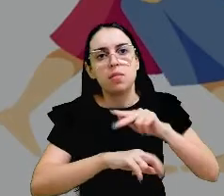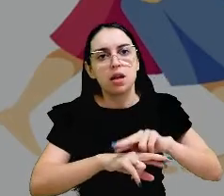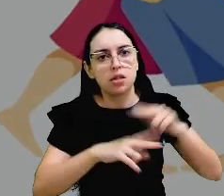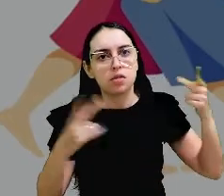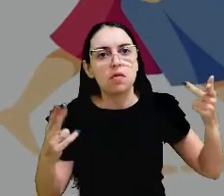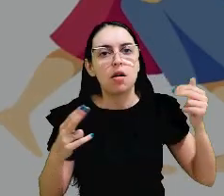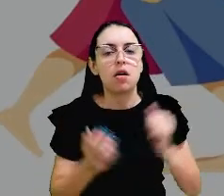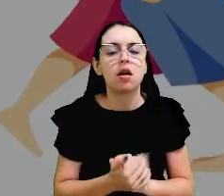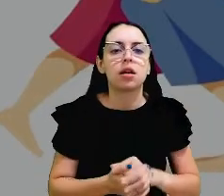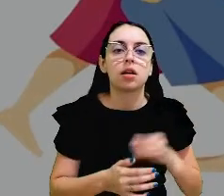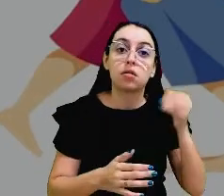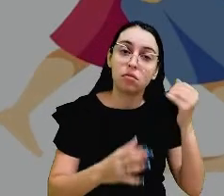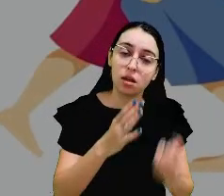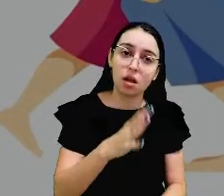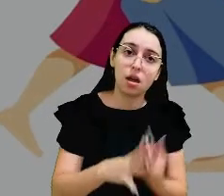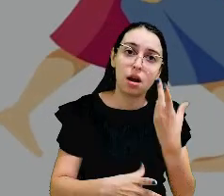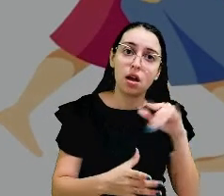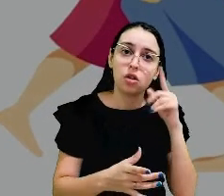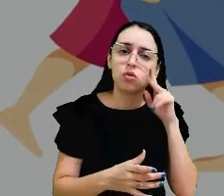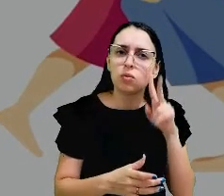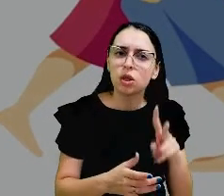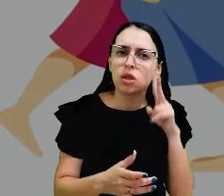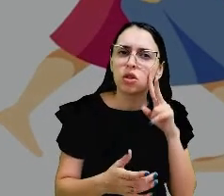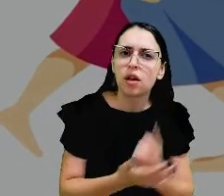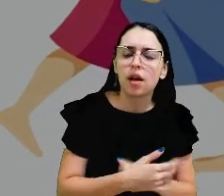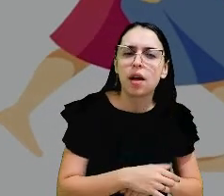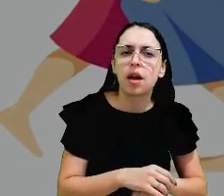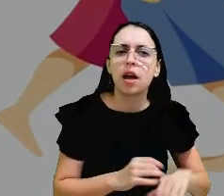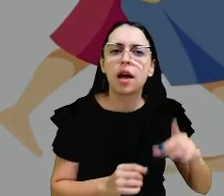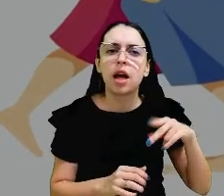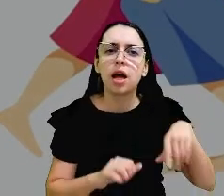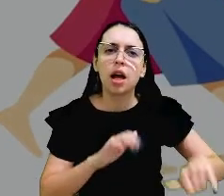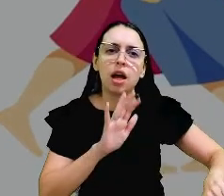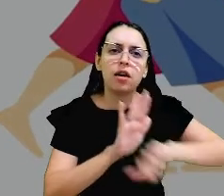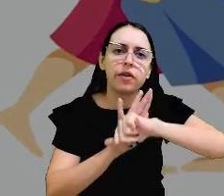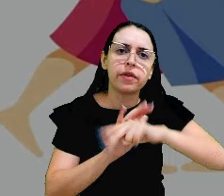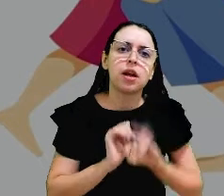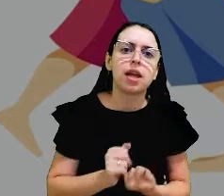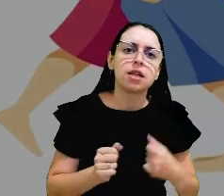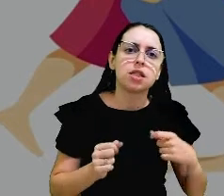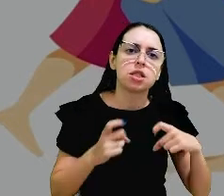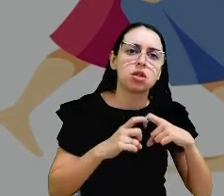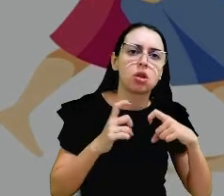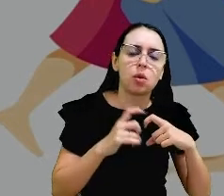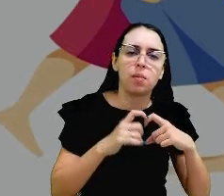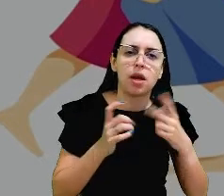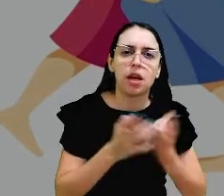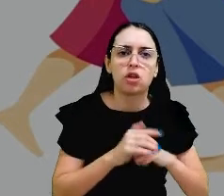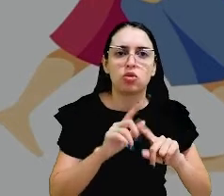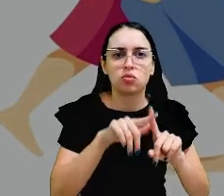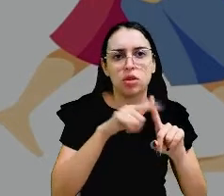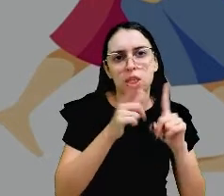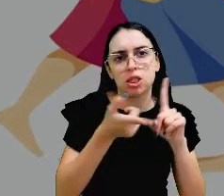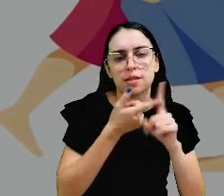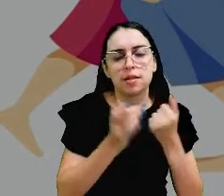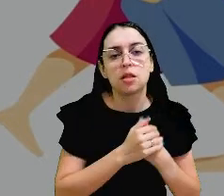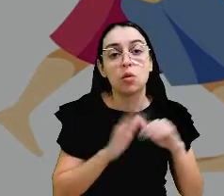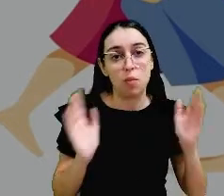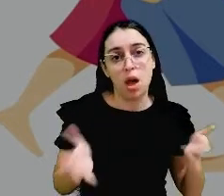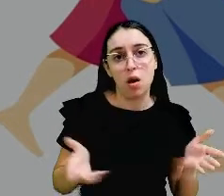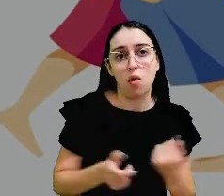França, foram criados observatórios de violência obstétrica, né? Atualmente, no